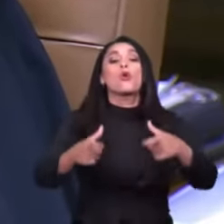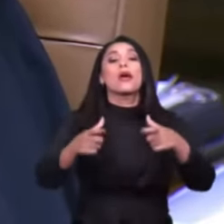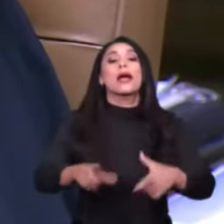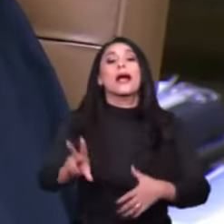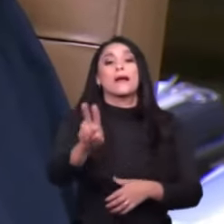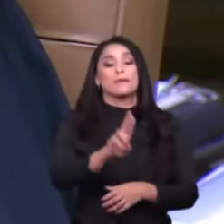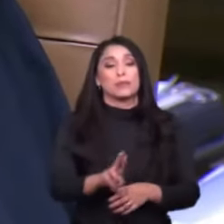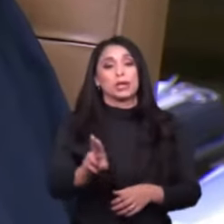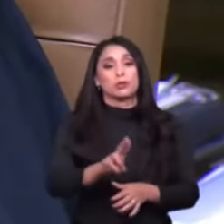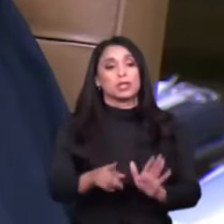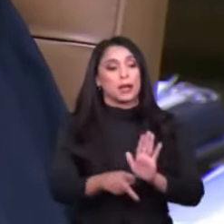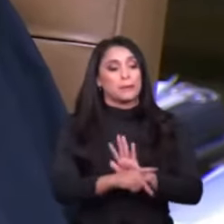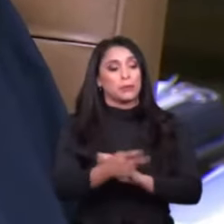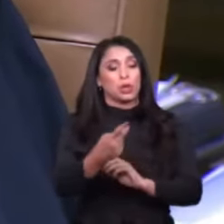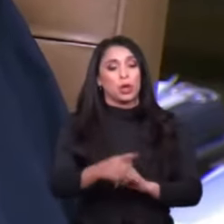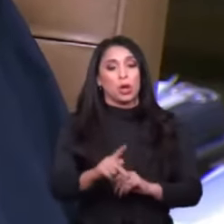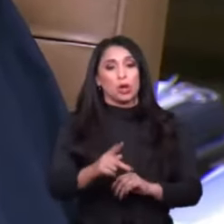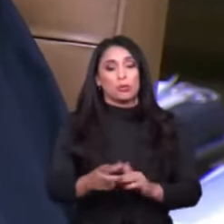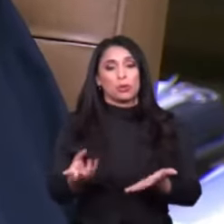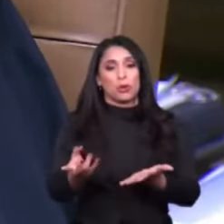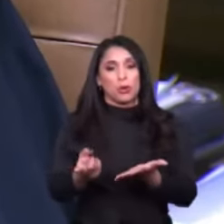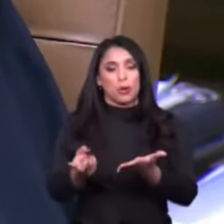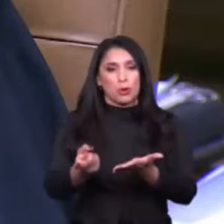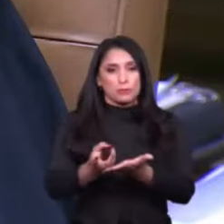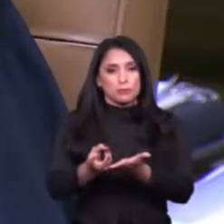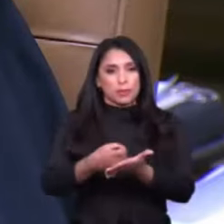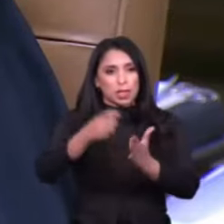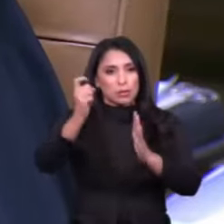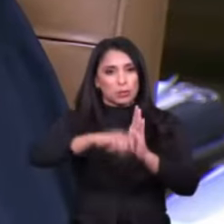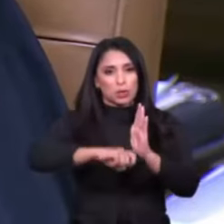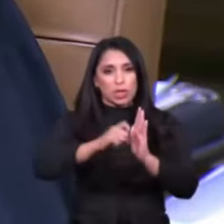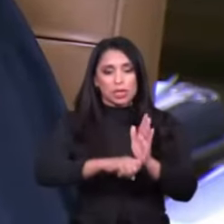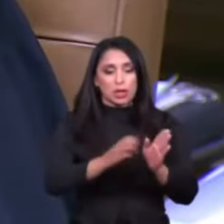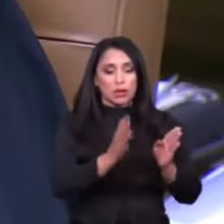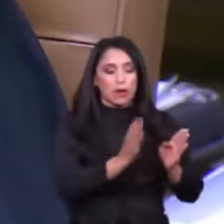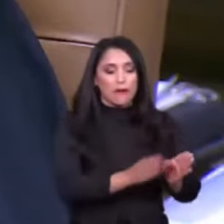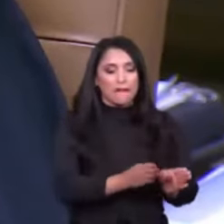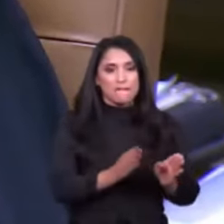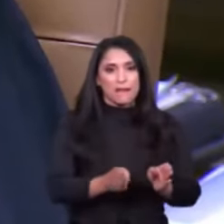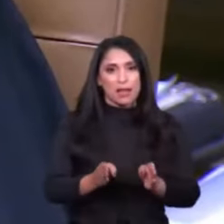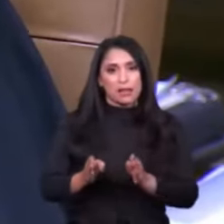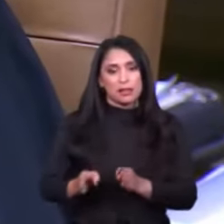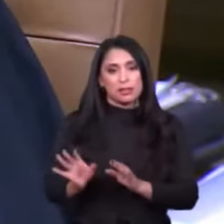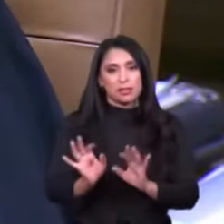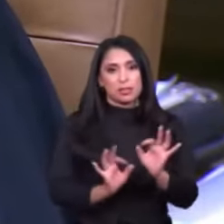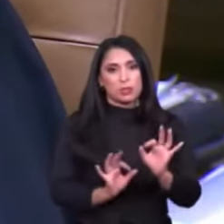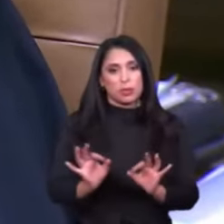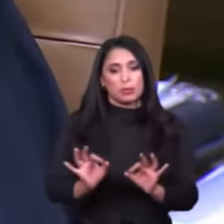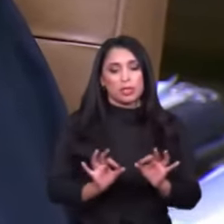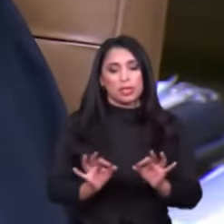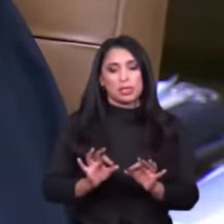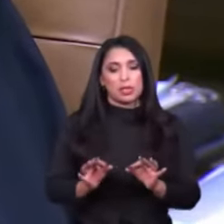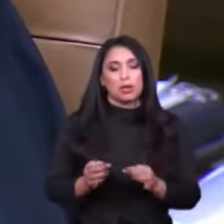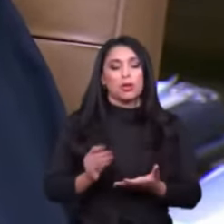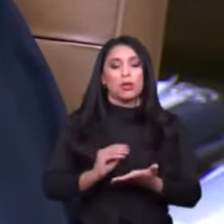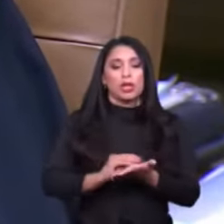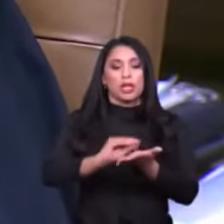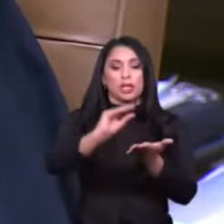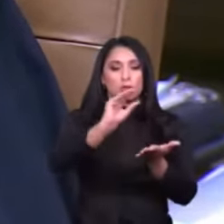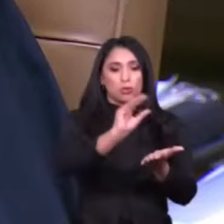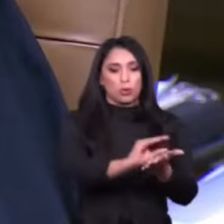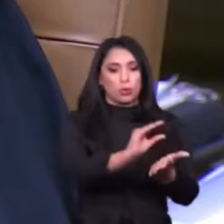consumo. Estabelece tributação em todas as fases produtivas da cadeia. Destina recursos arrecadados com a